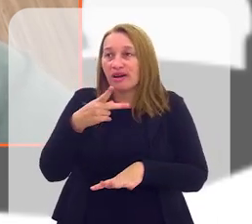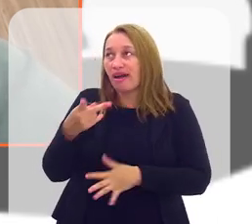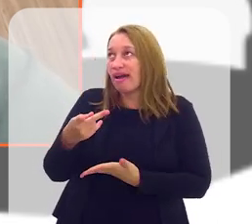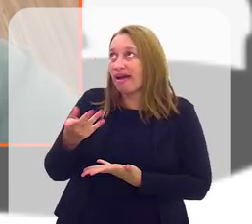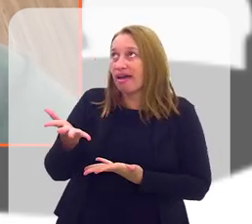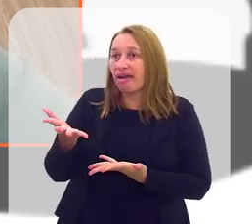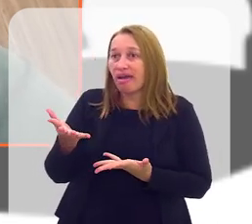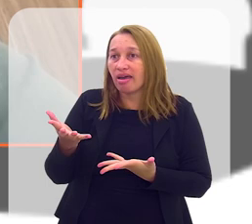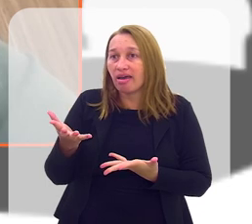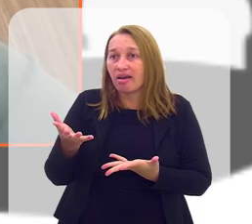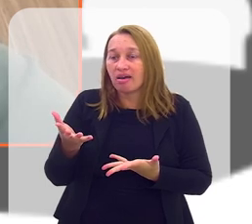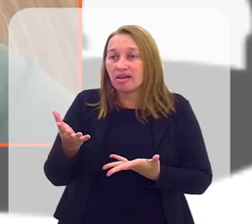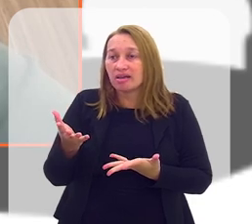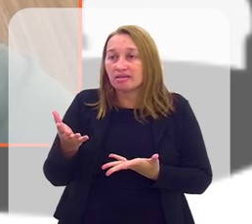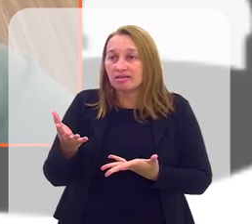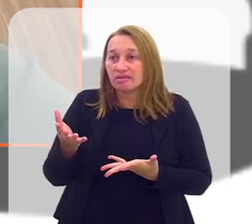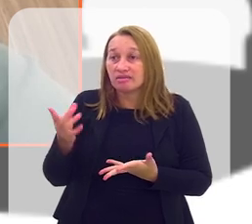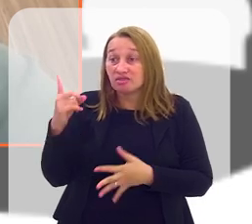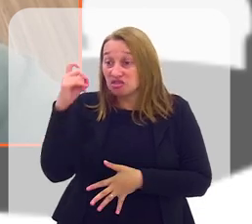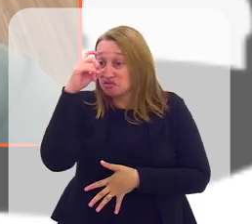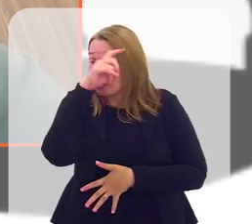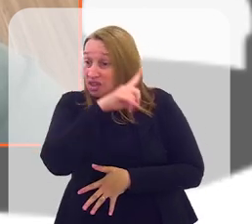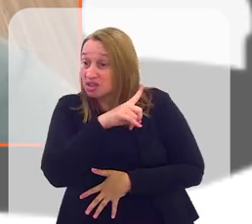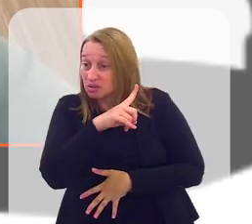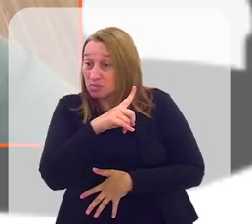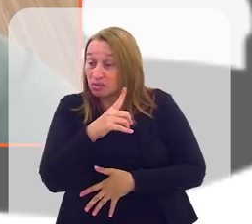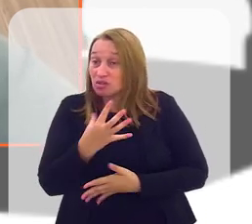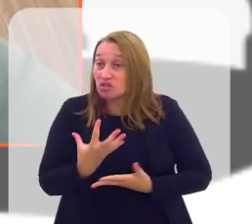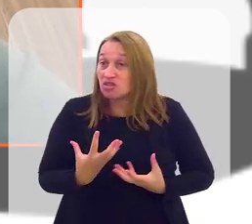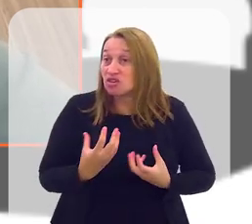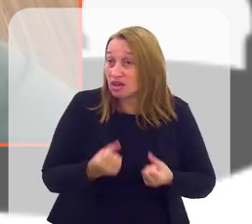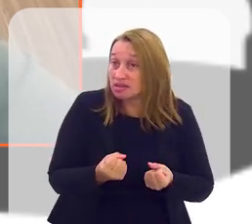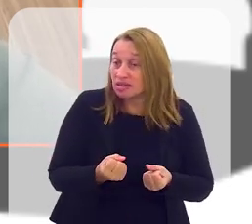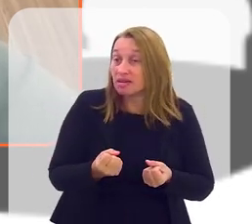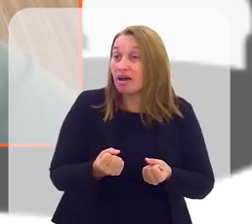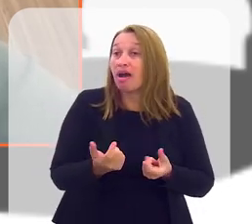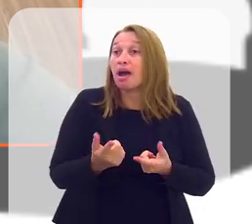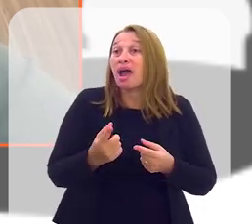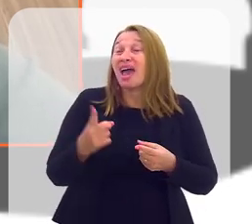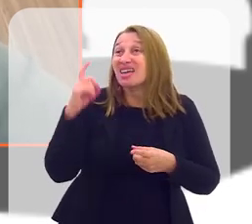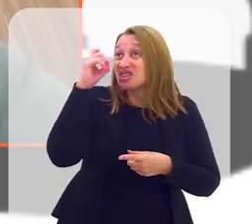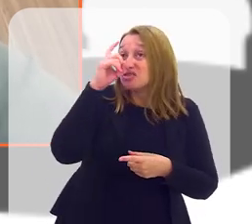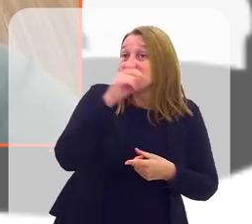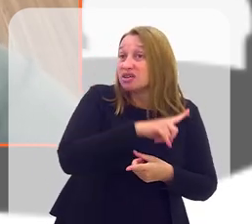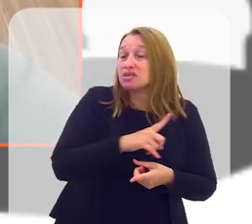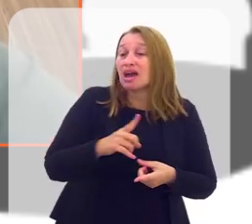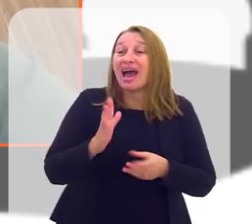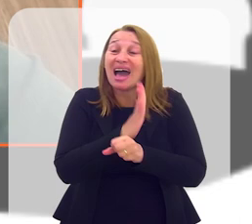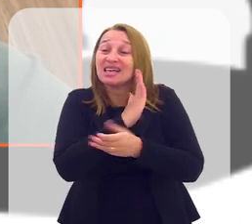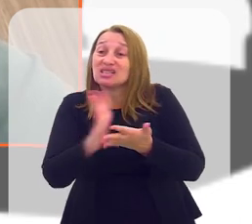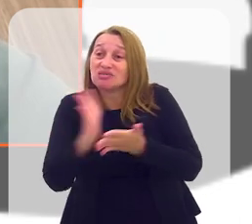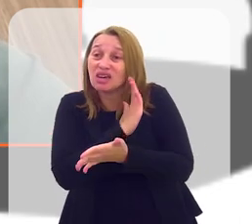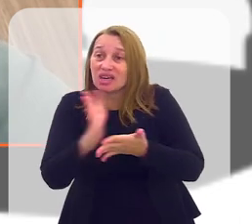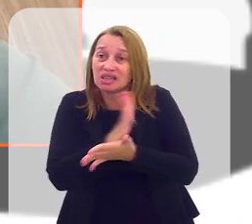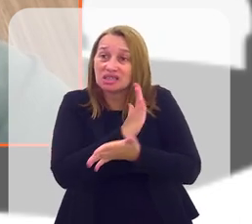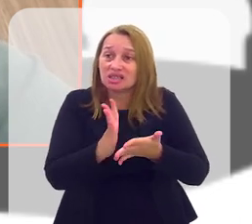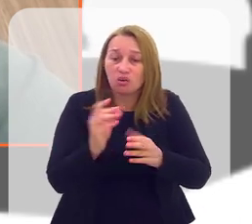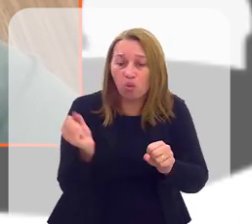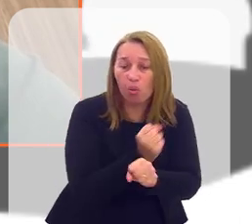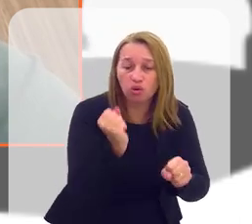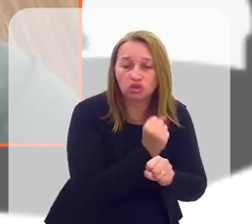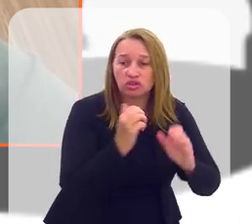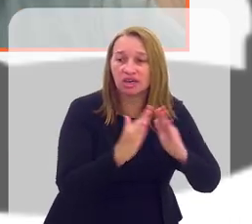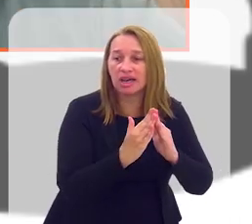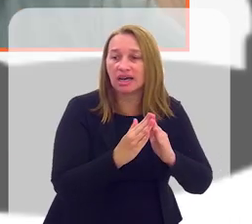como curioso. Falar que vai ficar ocioso, mas é isso. Às vezes as pessoas constroem onde a população não